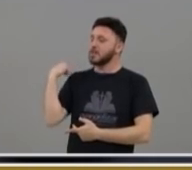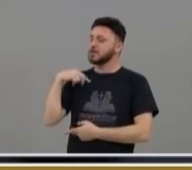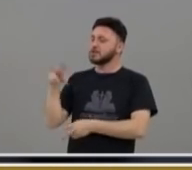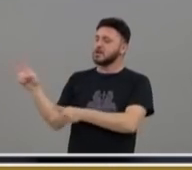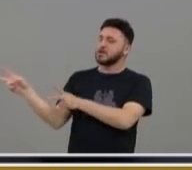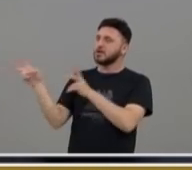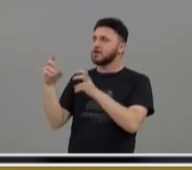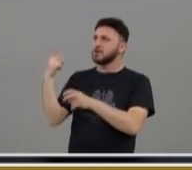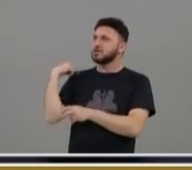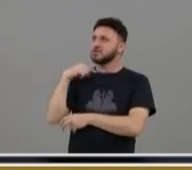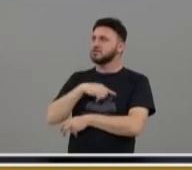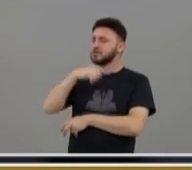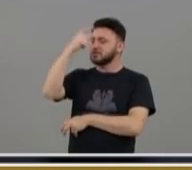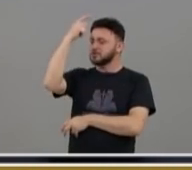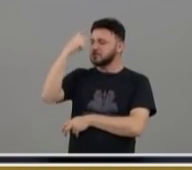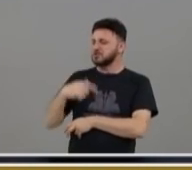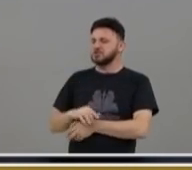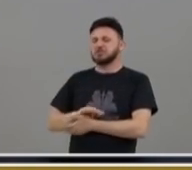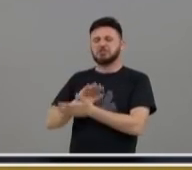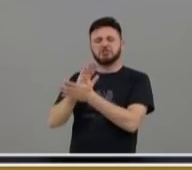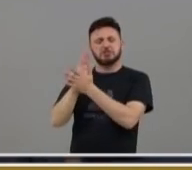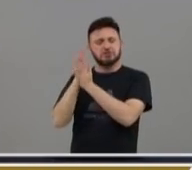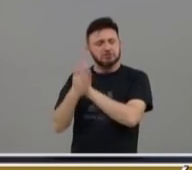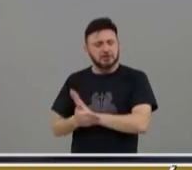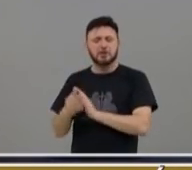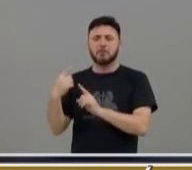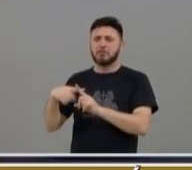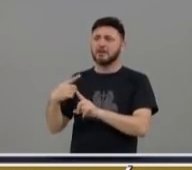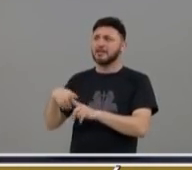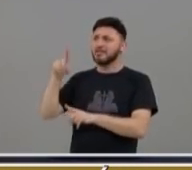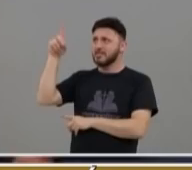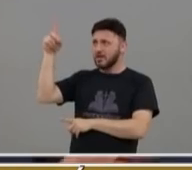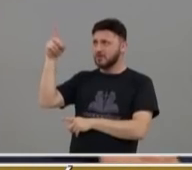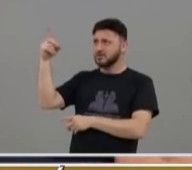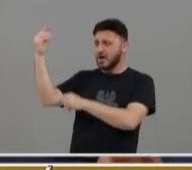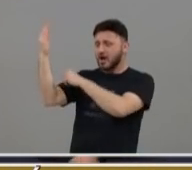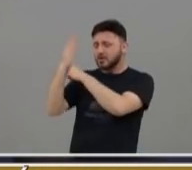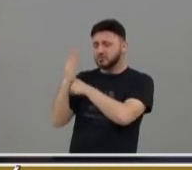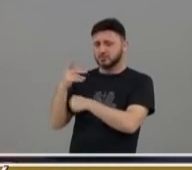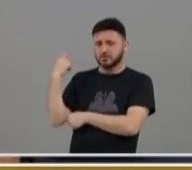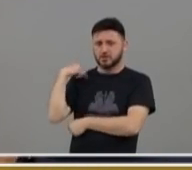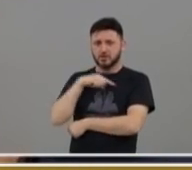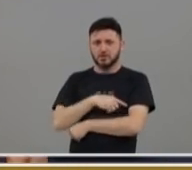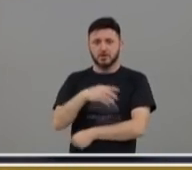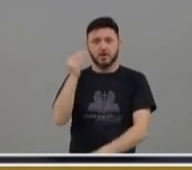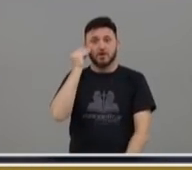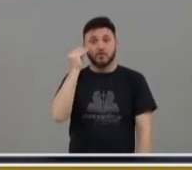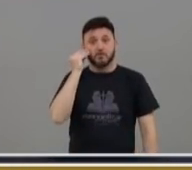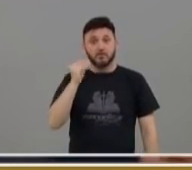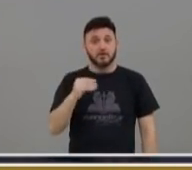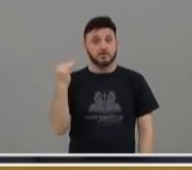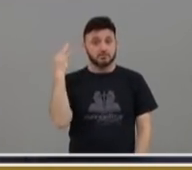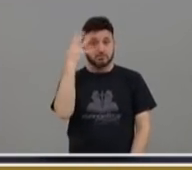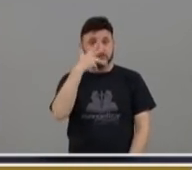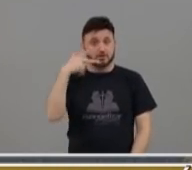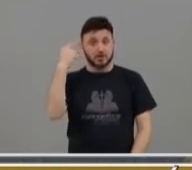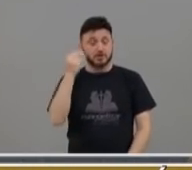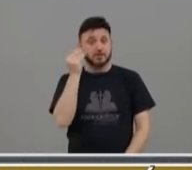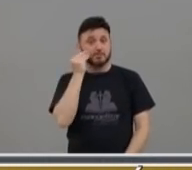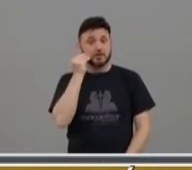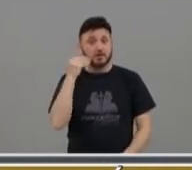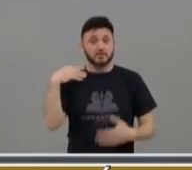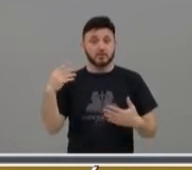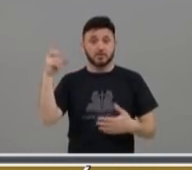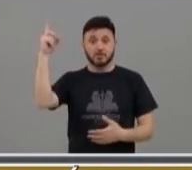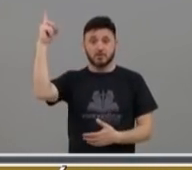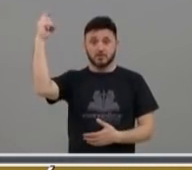pequenez e me abandono diante dele. Eu tenho vivido experiências tão lindas da graça de Deus. Tão lindas da graça de Deus. Quando o